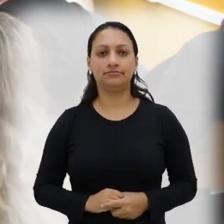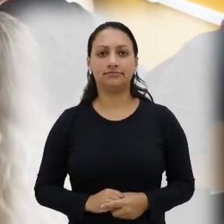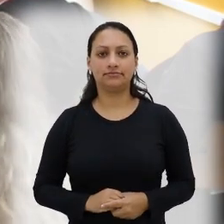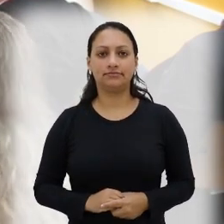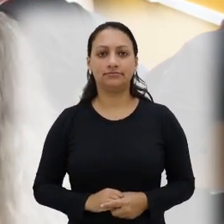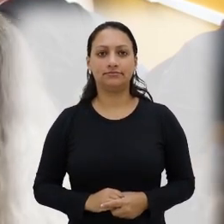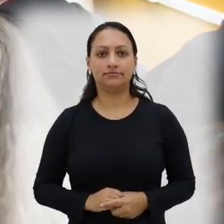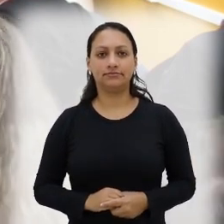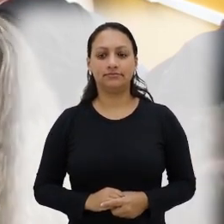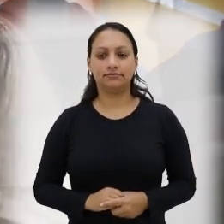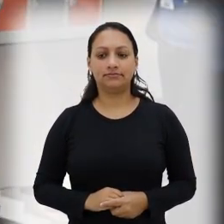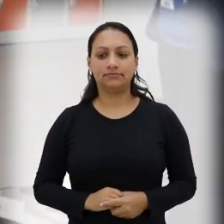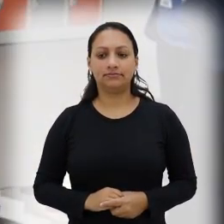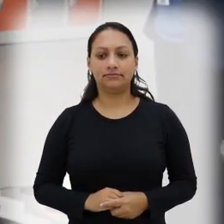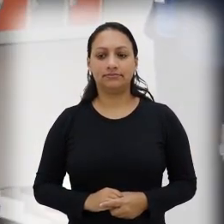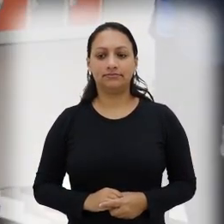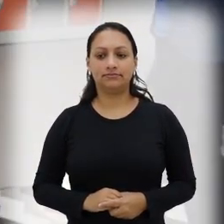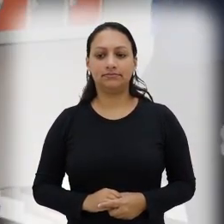É isso aí.